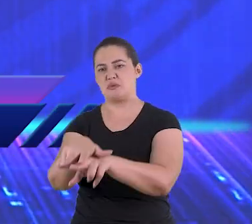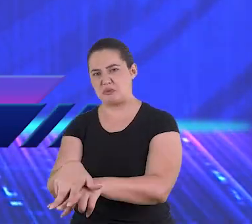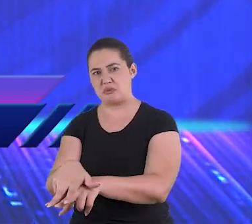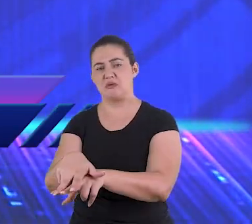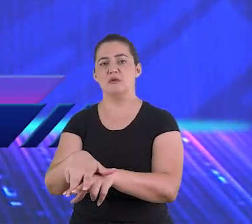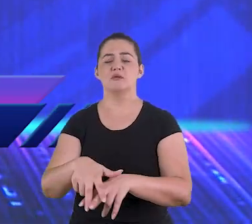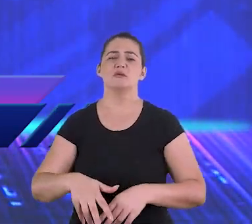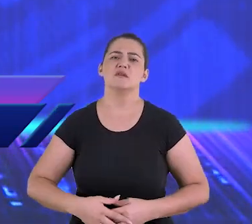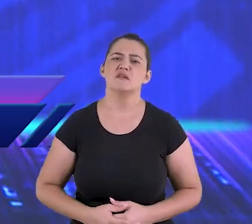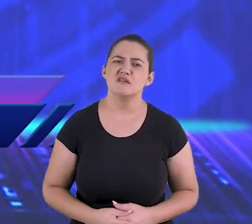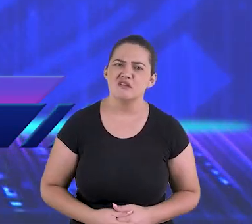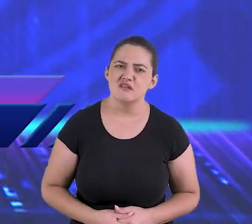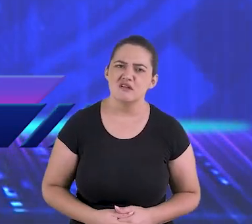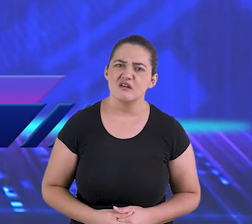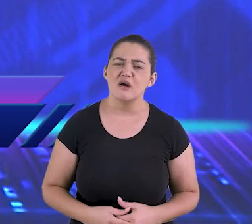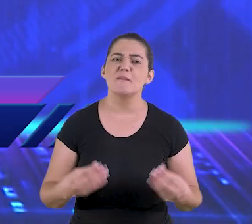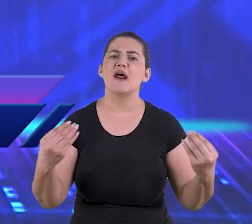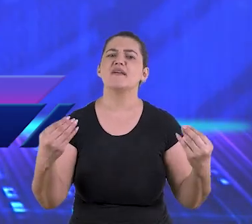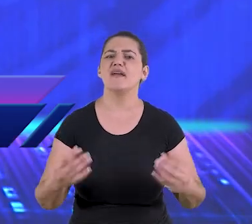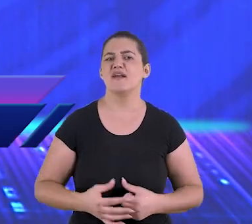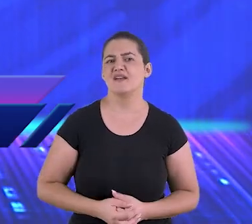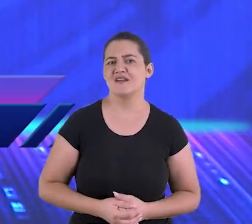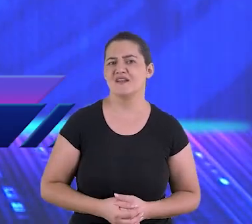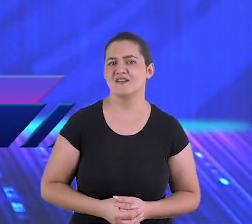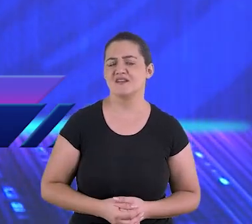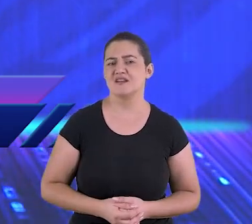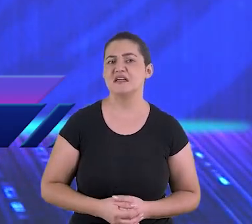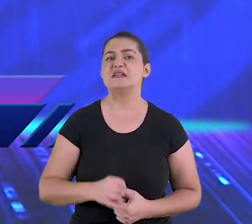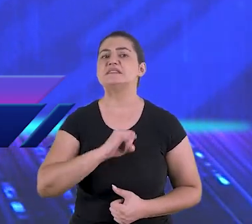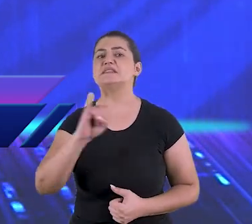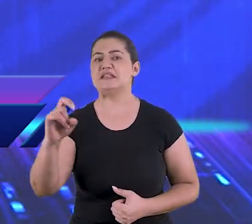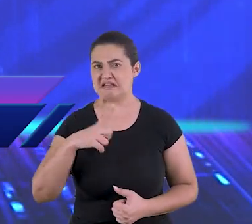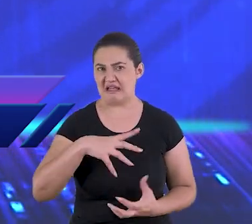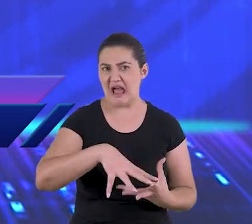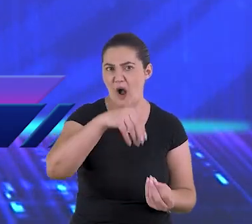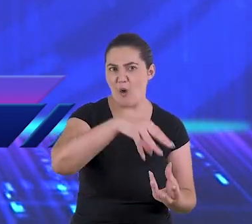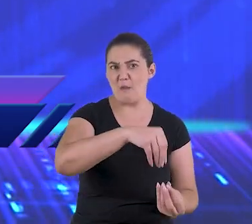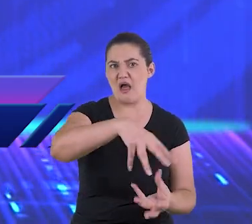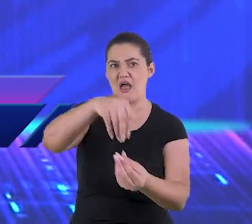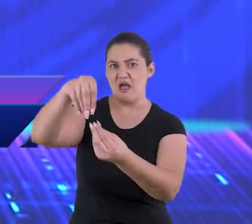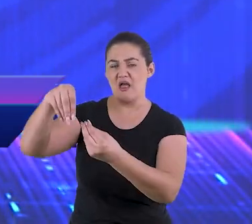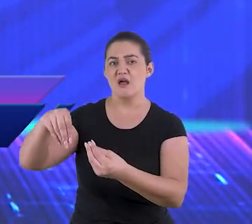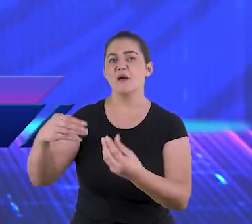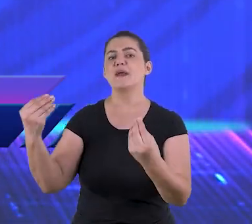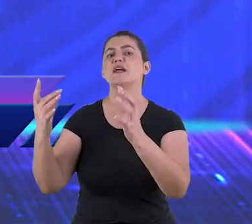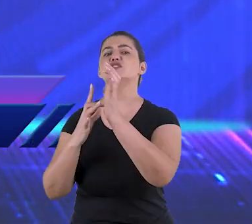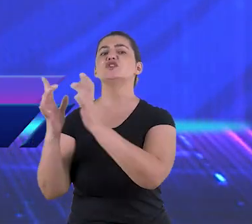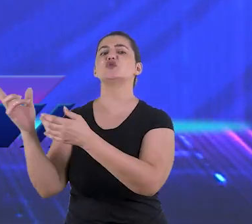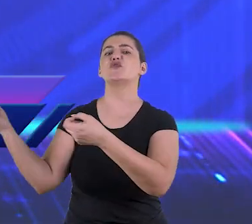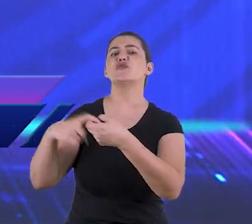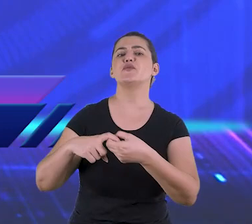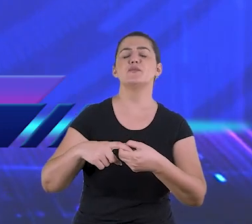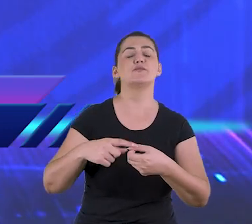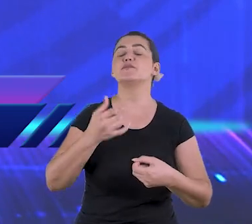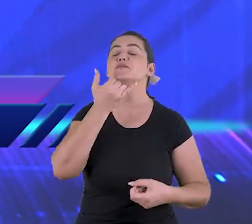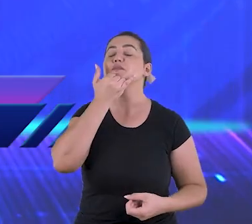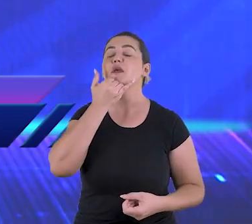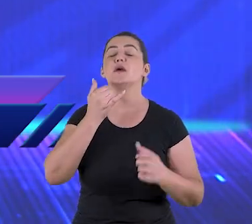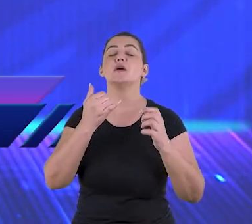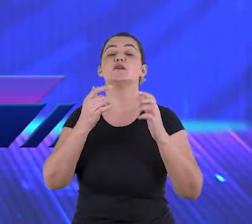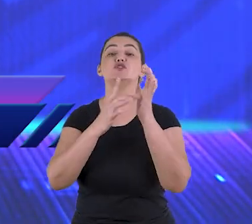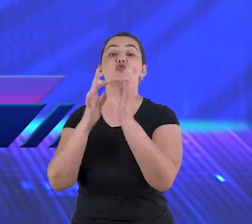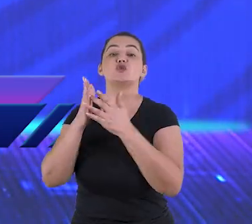existisse vida após a morte imediata, por que Jesus voltaria a esta terra? Qual a razão dele voltar? Se as pessoas